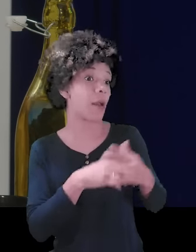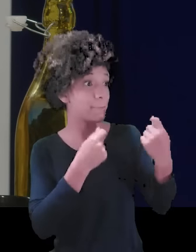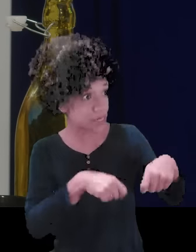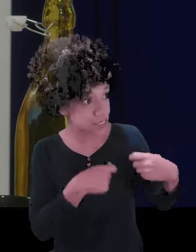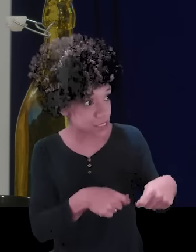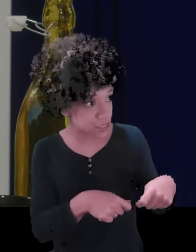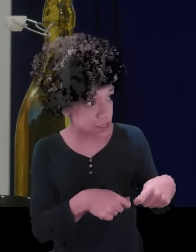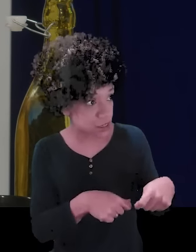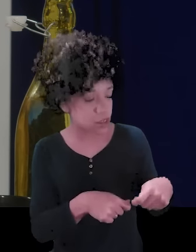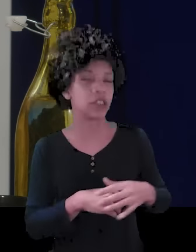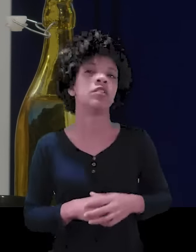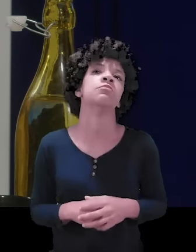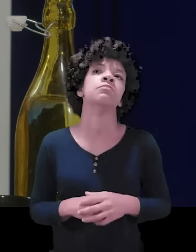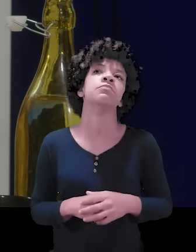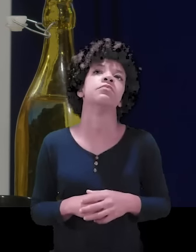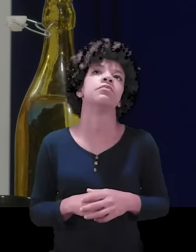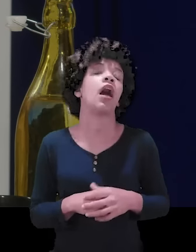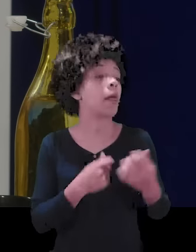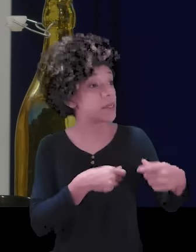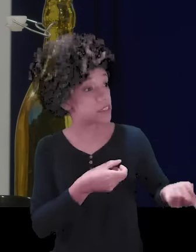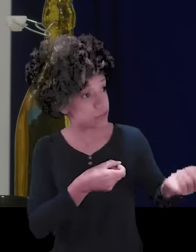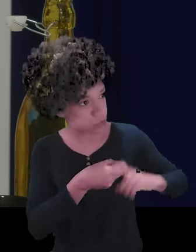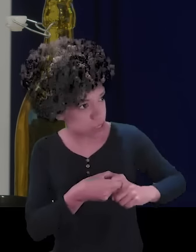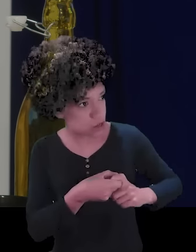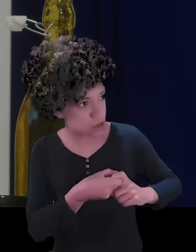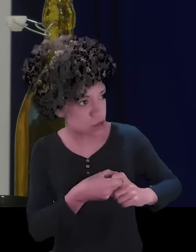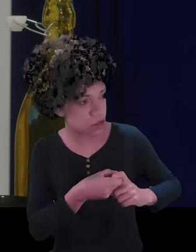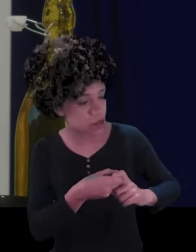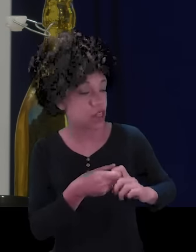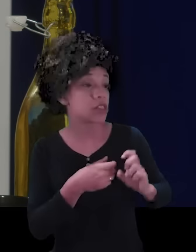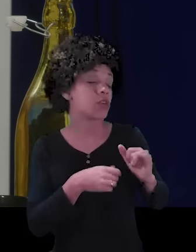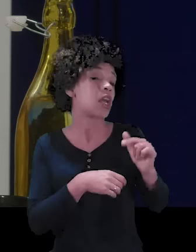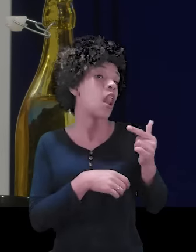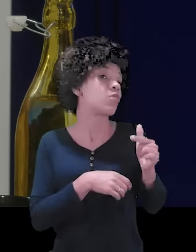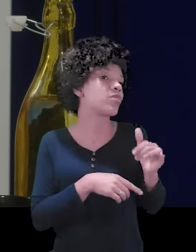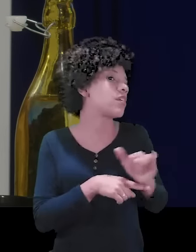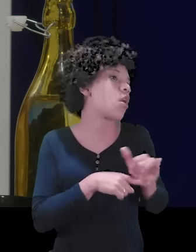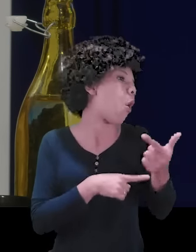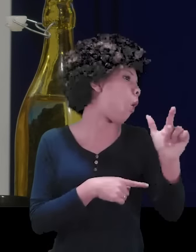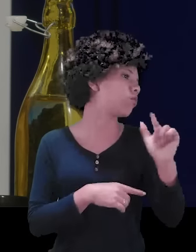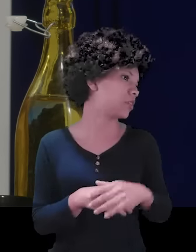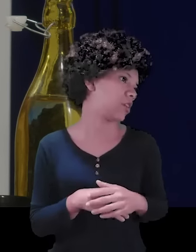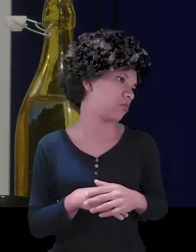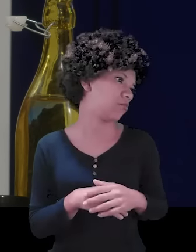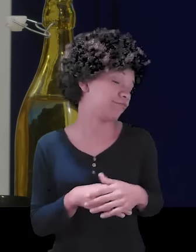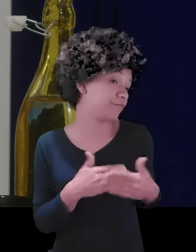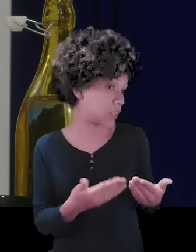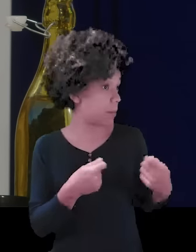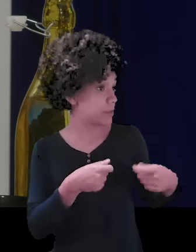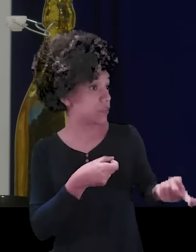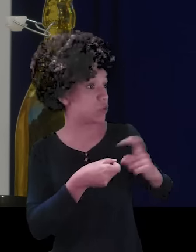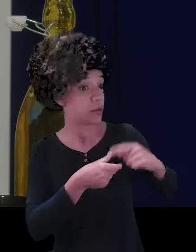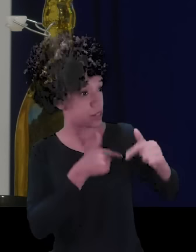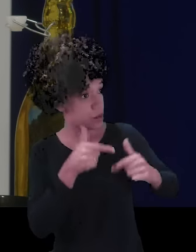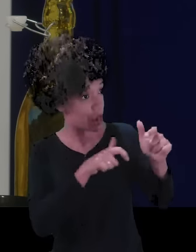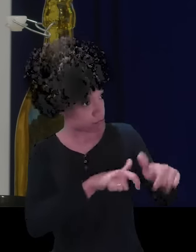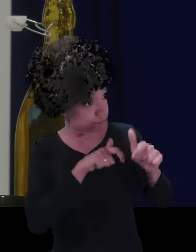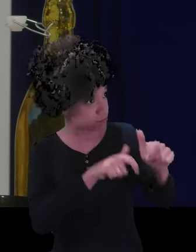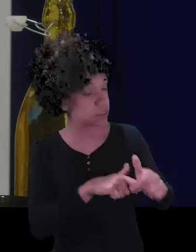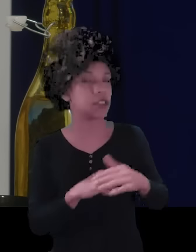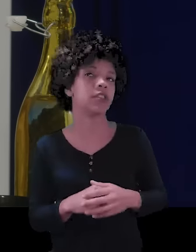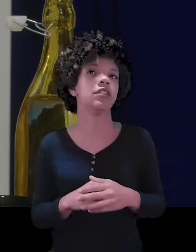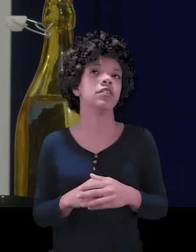precisa Ah entendeu se ela tem mais opção nenhuma então é E